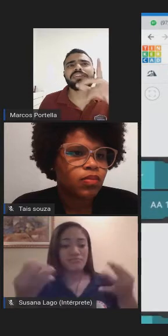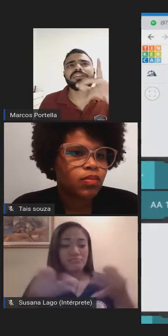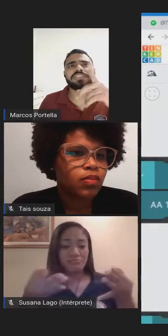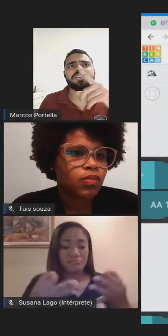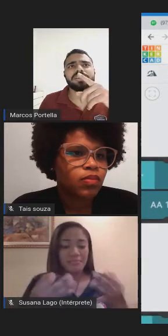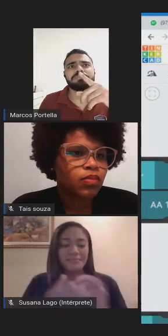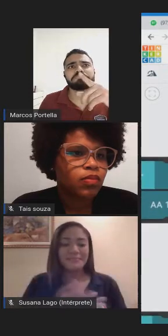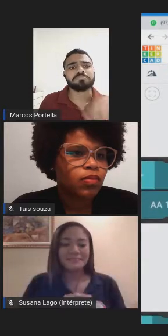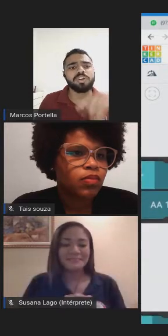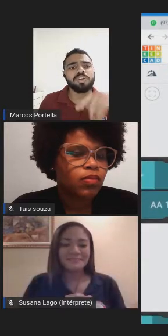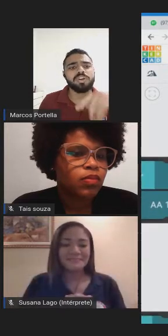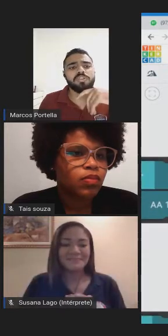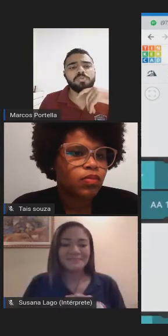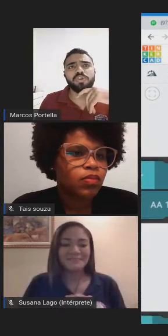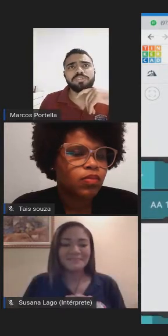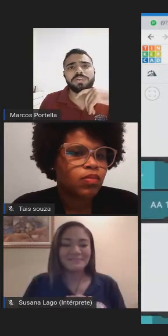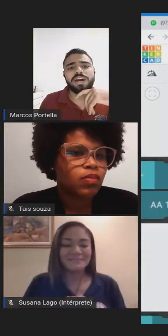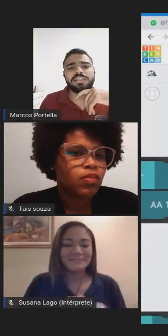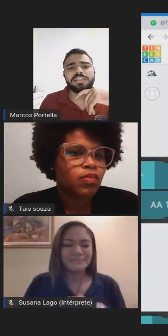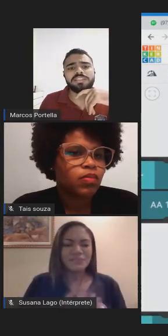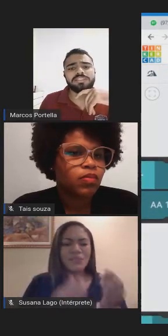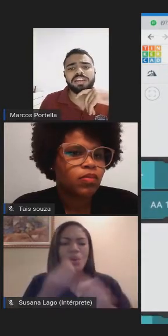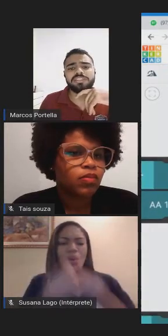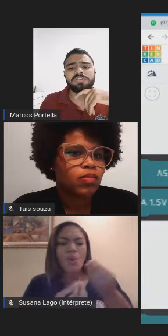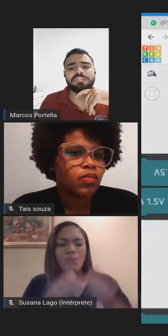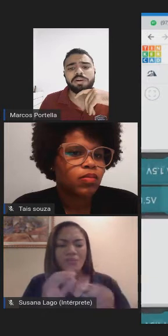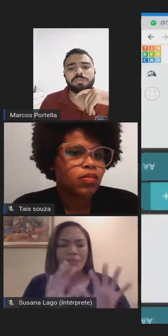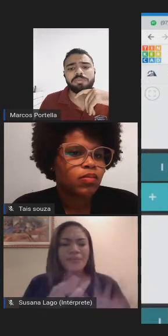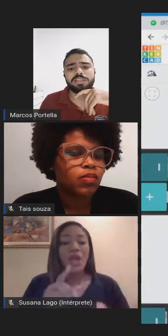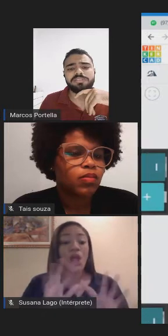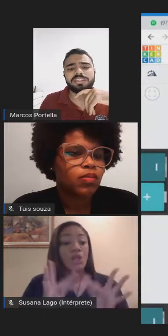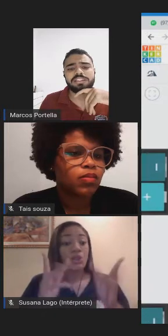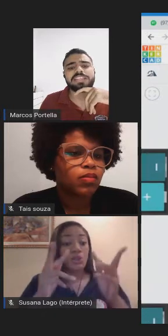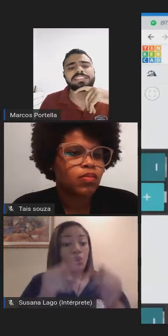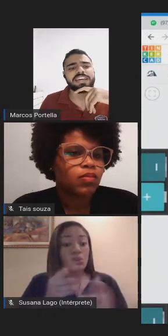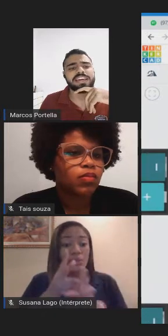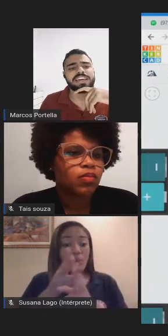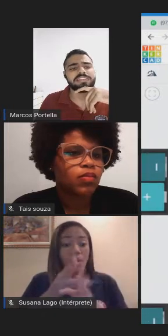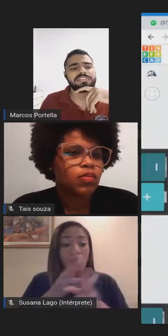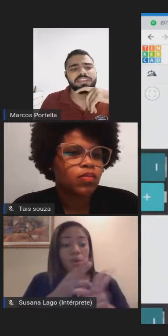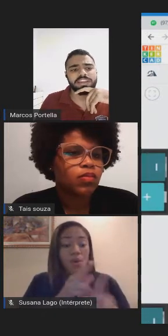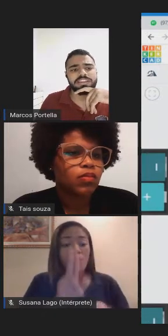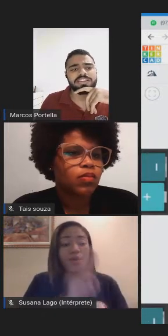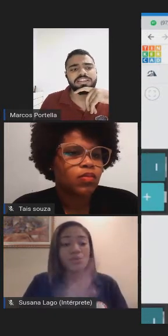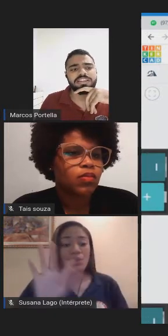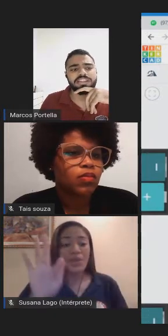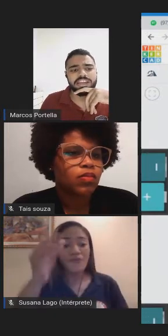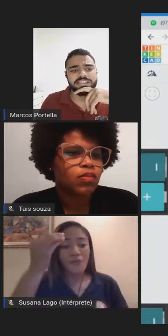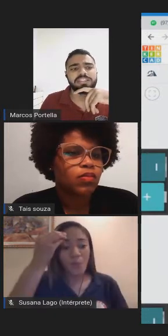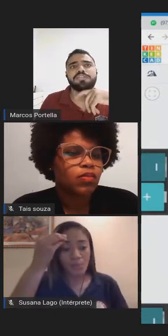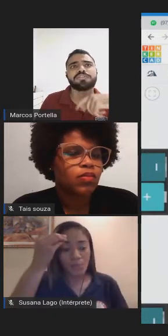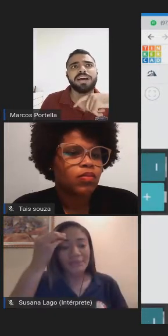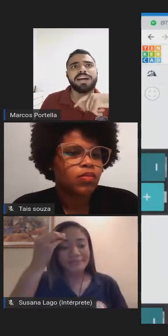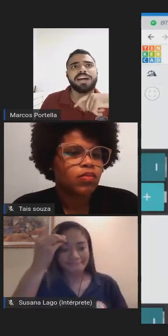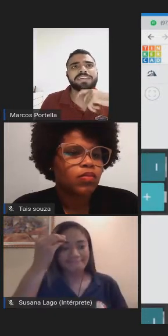Então, o que eu faço agora? Como todos são iguais, é só usar a fórmula. Quem está em série? Esse e